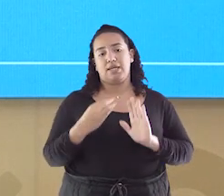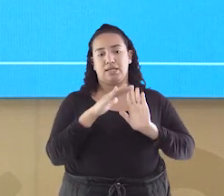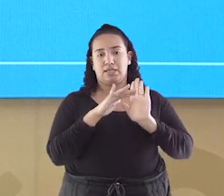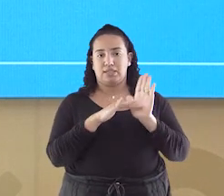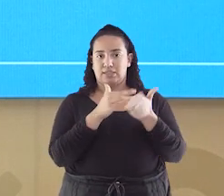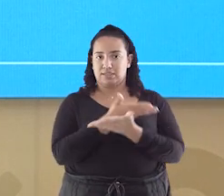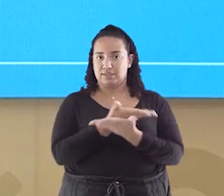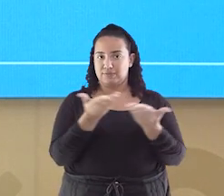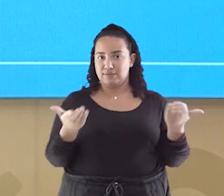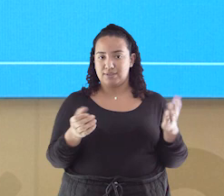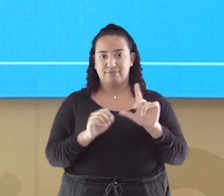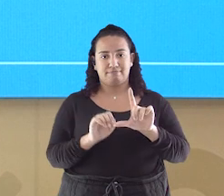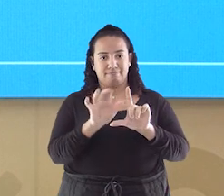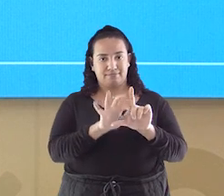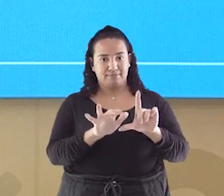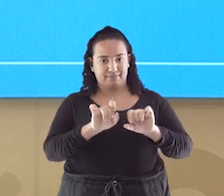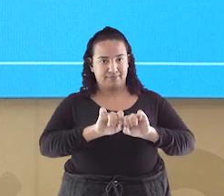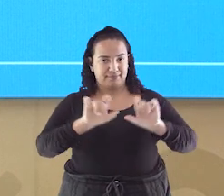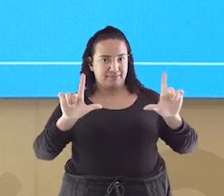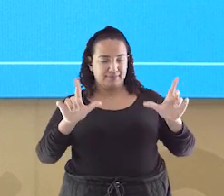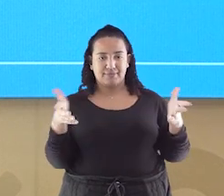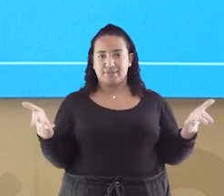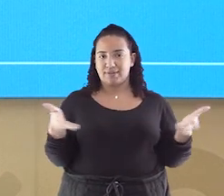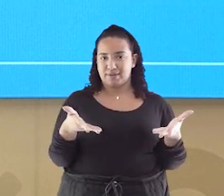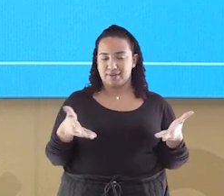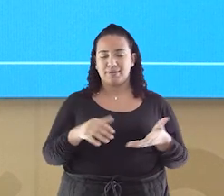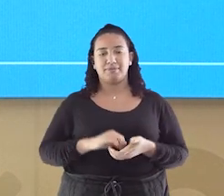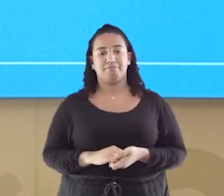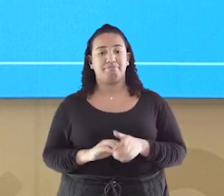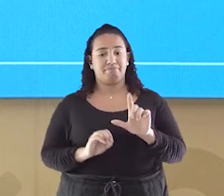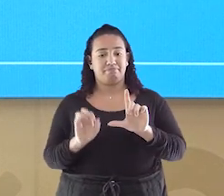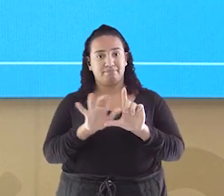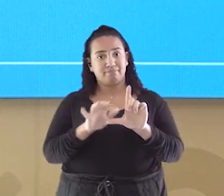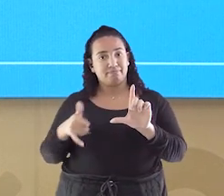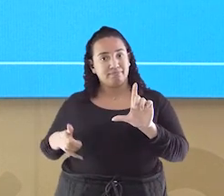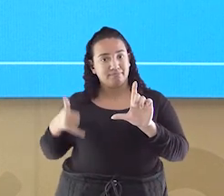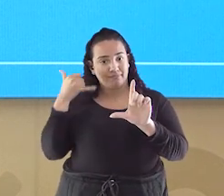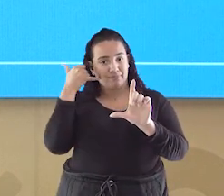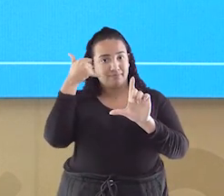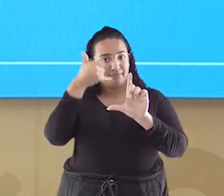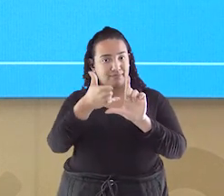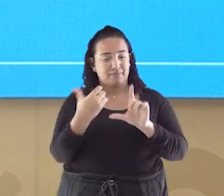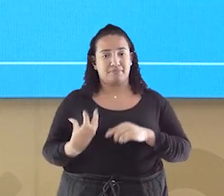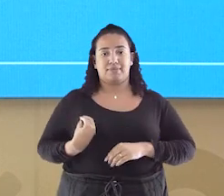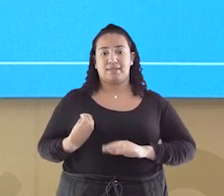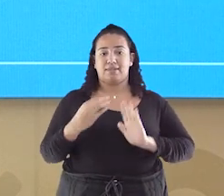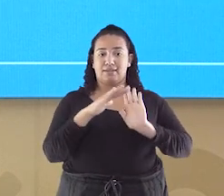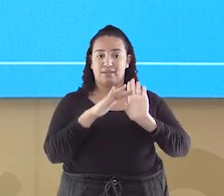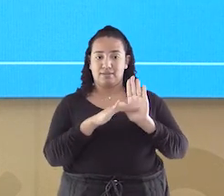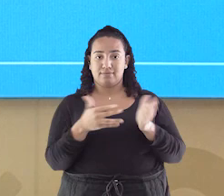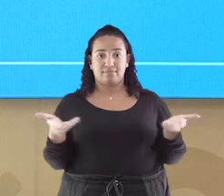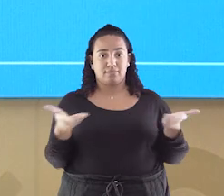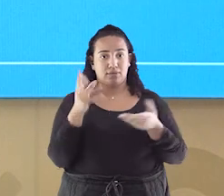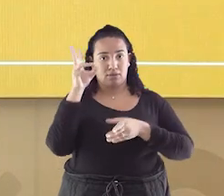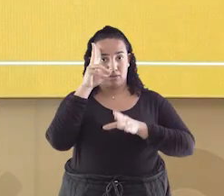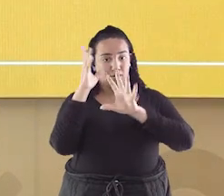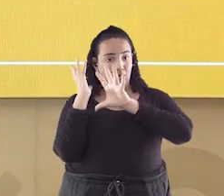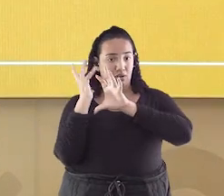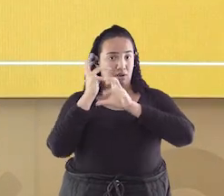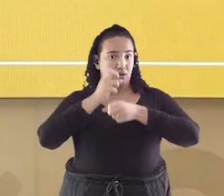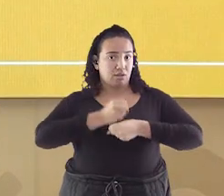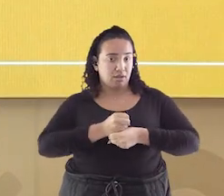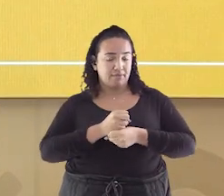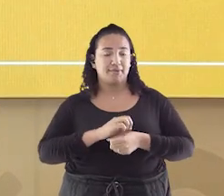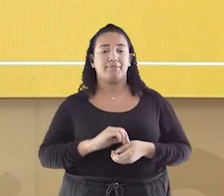de vocês através do QR Code que aparece aí na tela. É só apontar o celular e marcar a presença. Agora sim, vamos relembrar o que